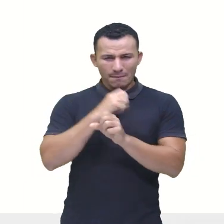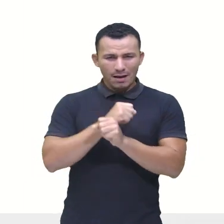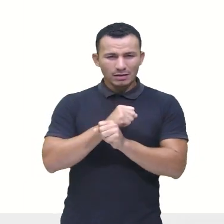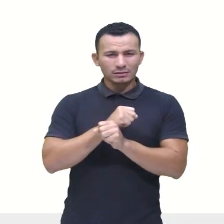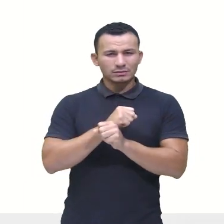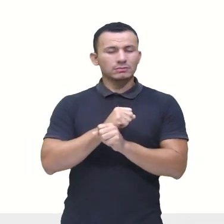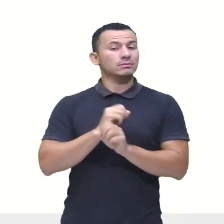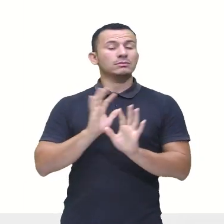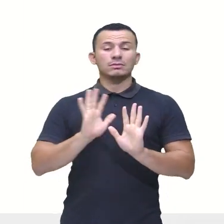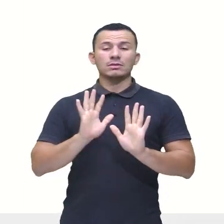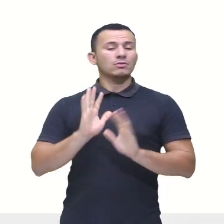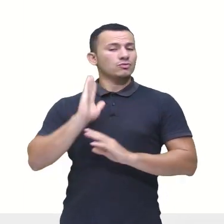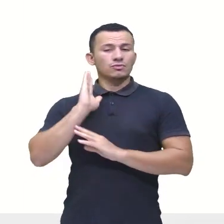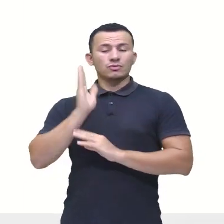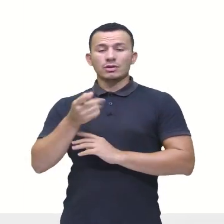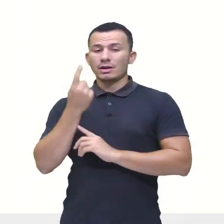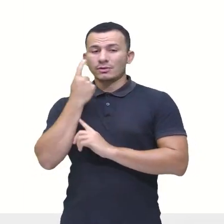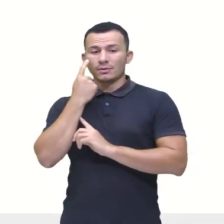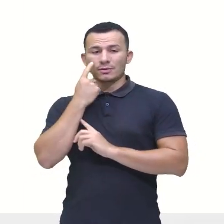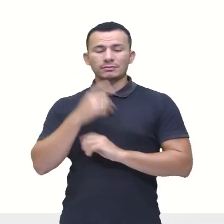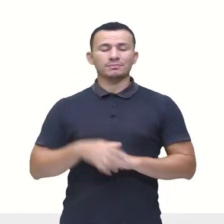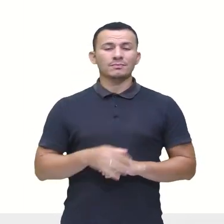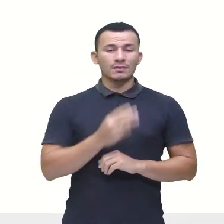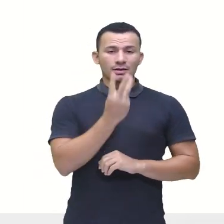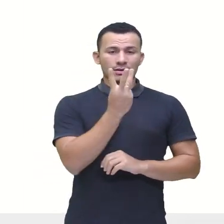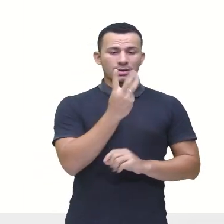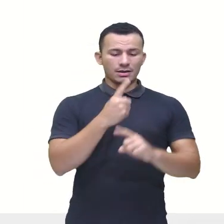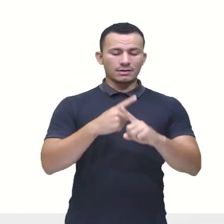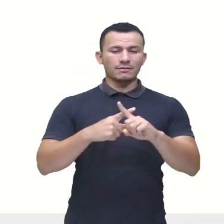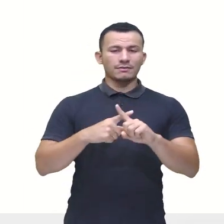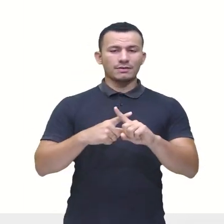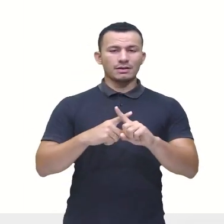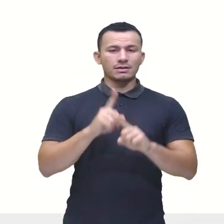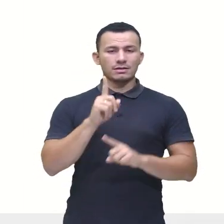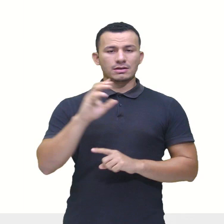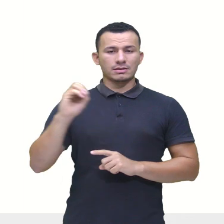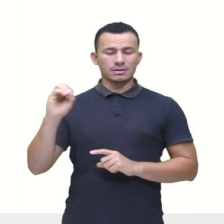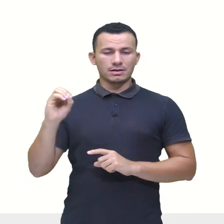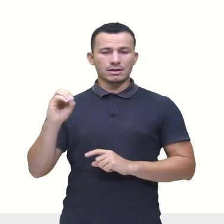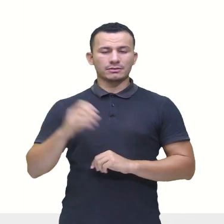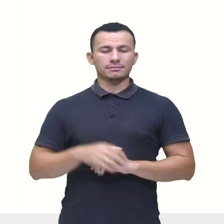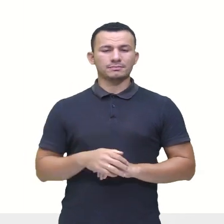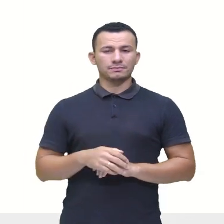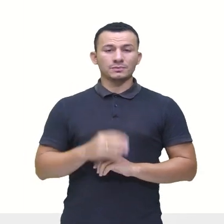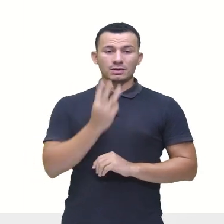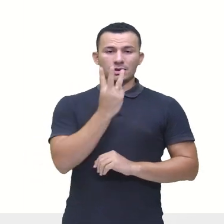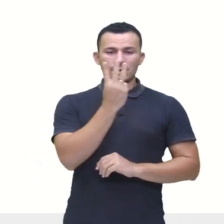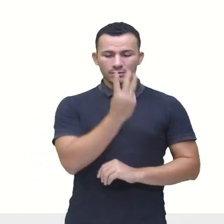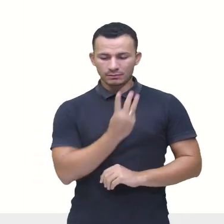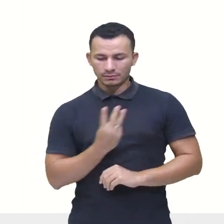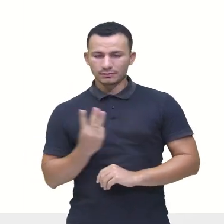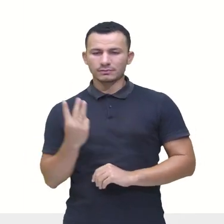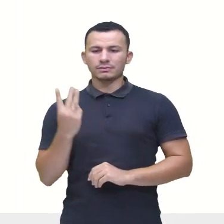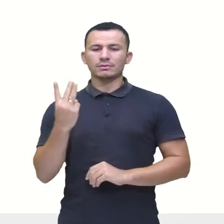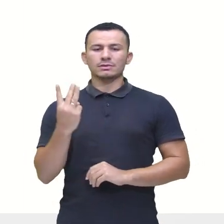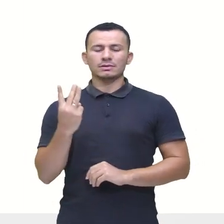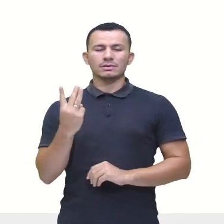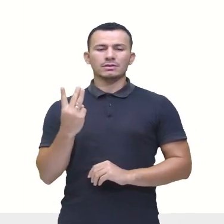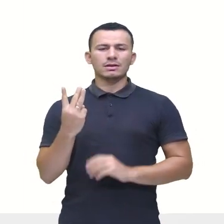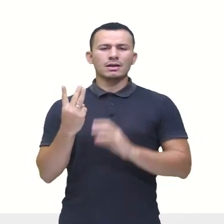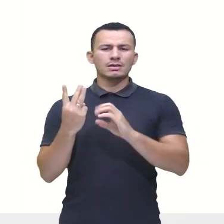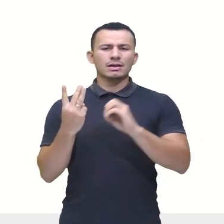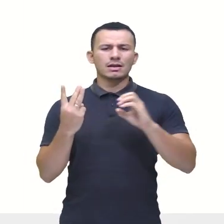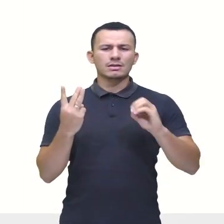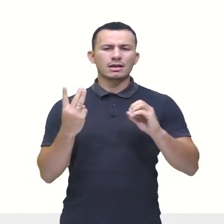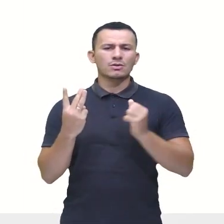Não, eu vou fazer direto. Por exemplo, 3 vezes 100. Repete o 3 e acrescenta quem?